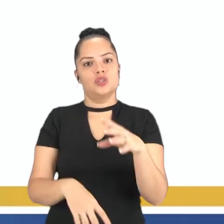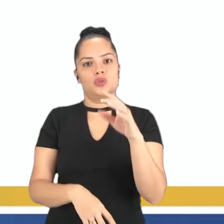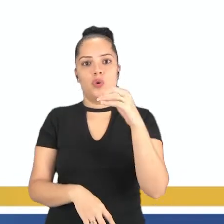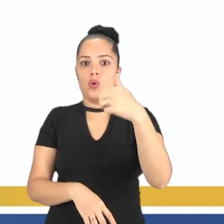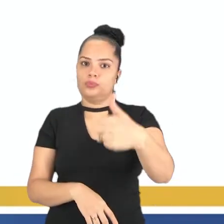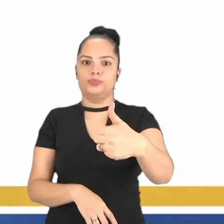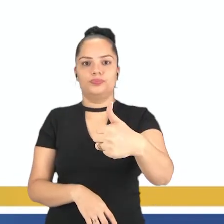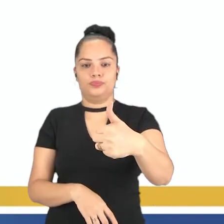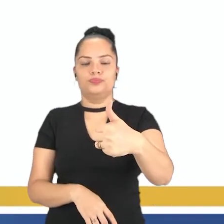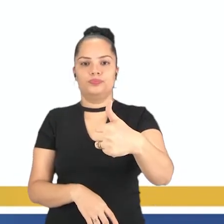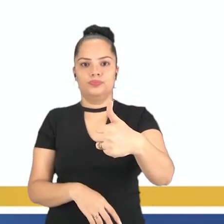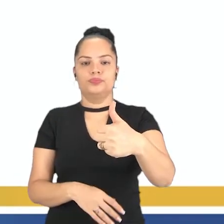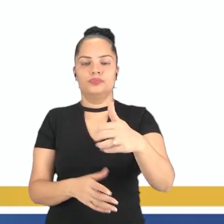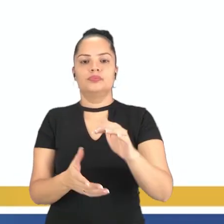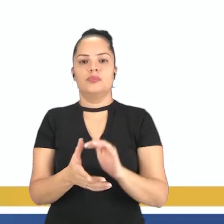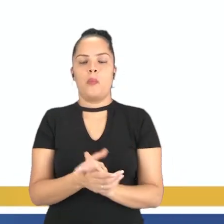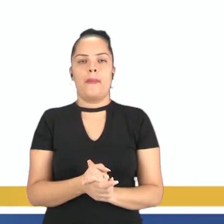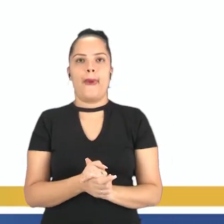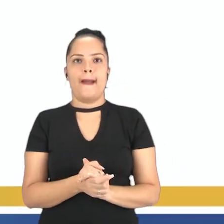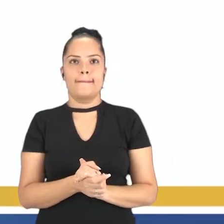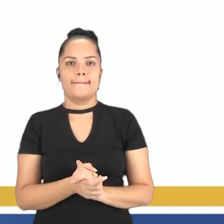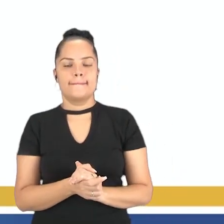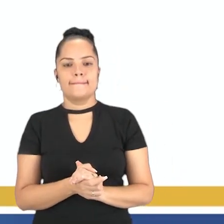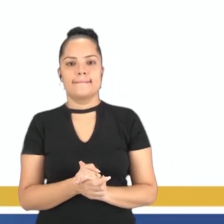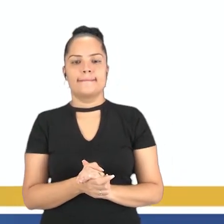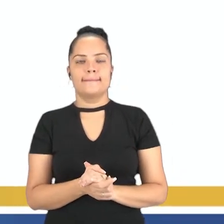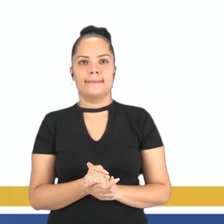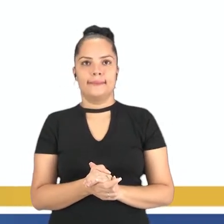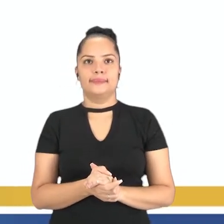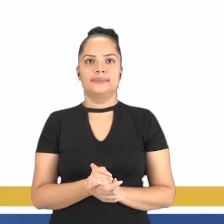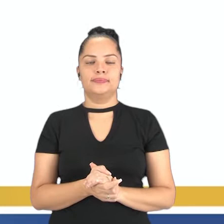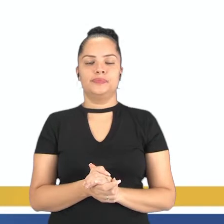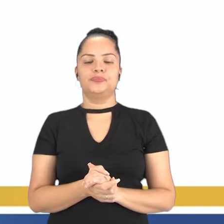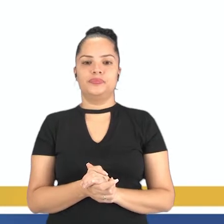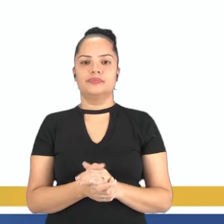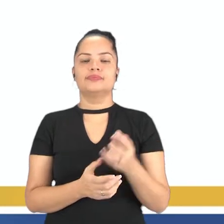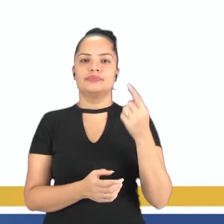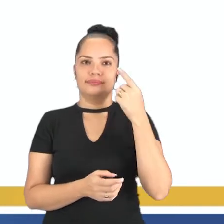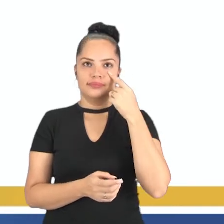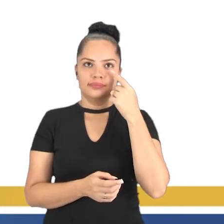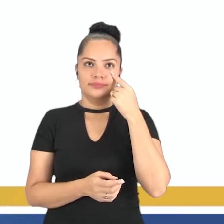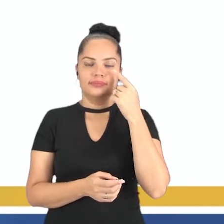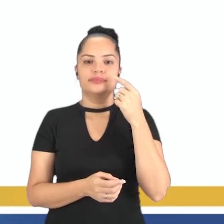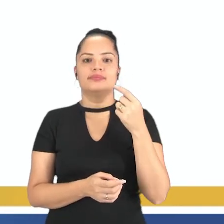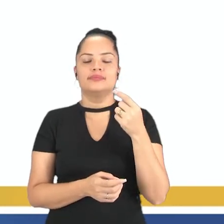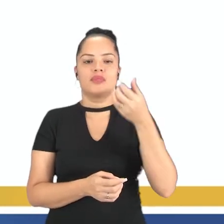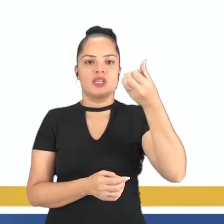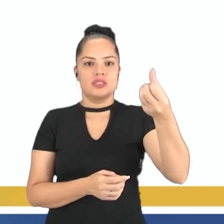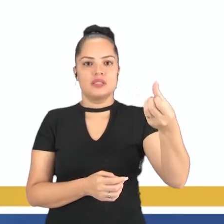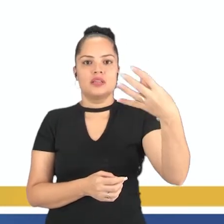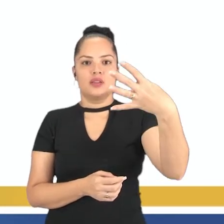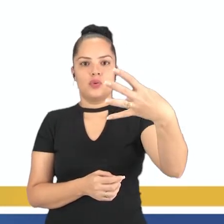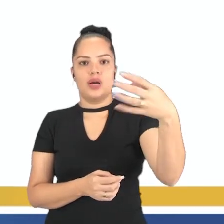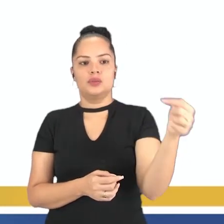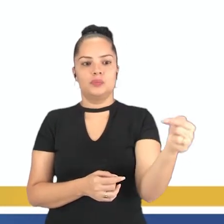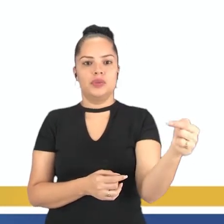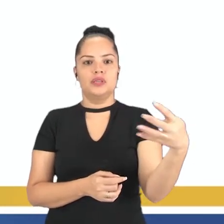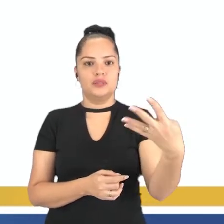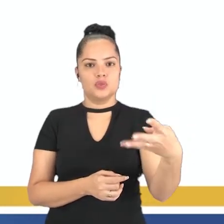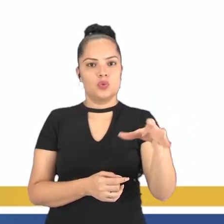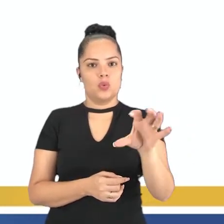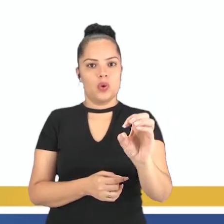pode passar. Tem que ser menor ou igual. Então vai ser por 1. 1 vezes 40 dá 40, então nós vamos fazer